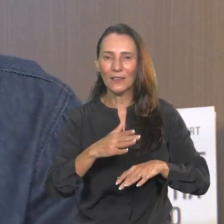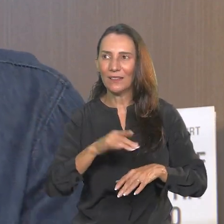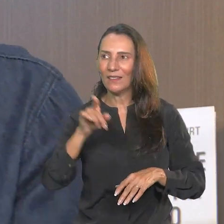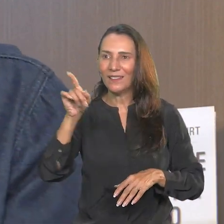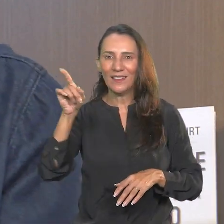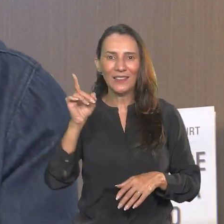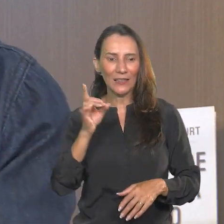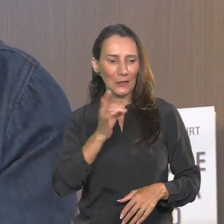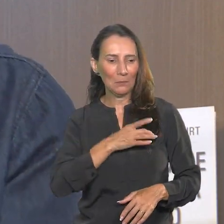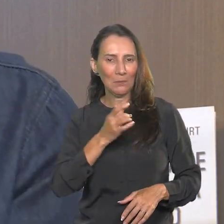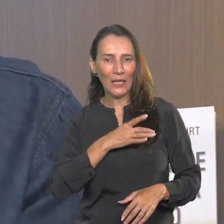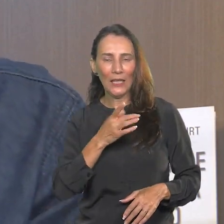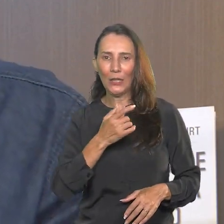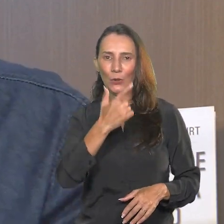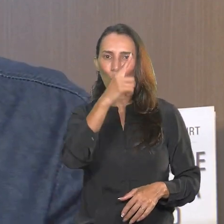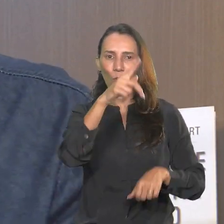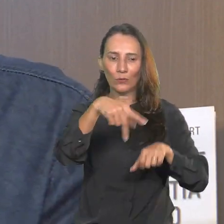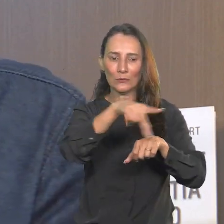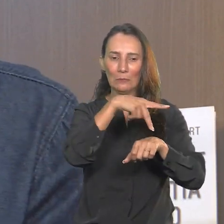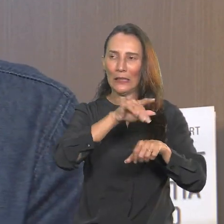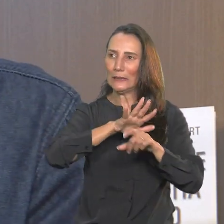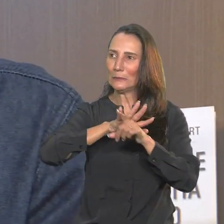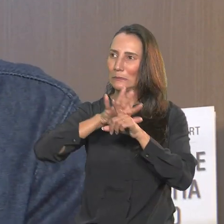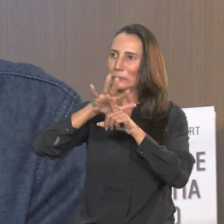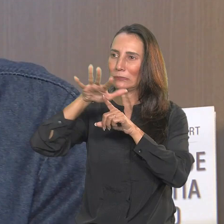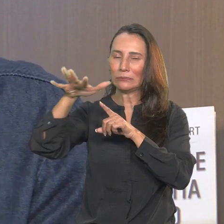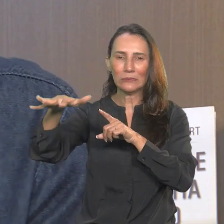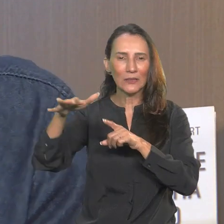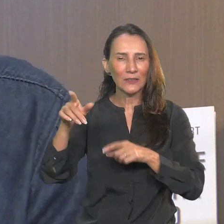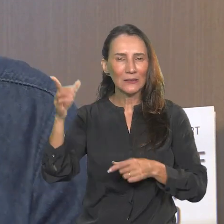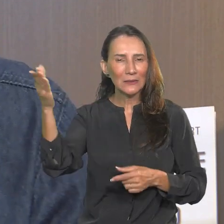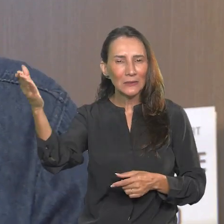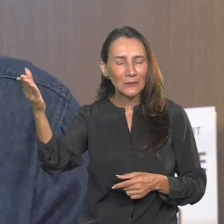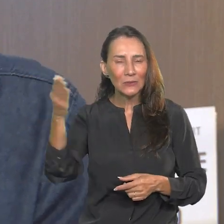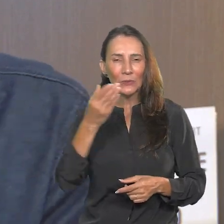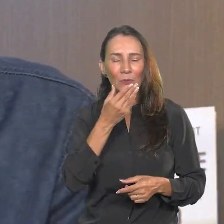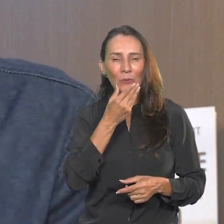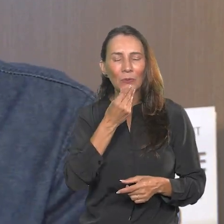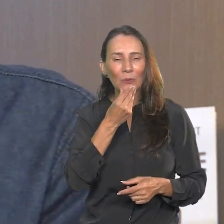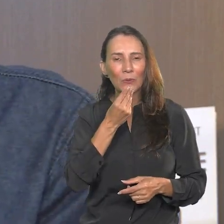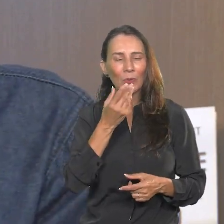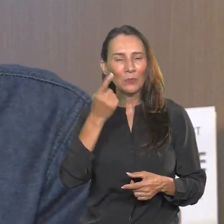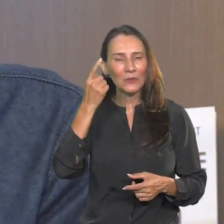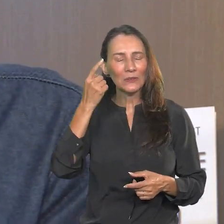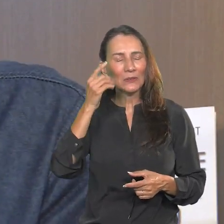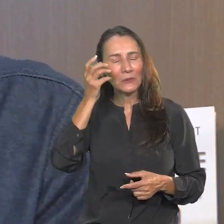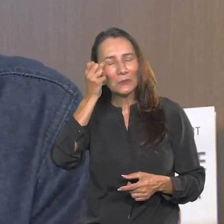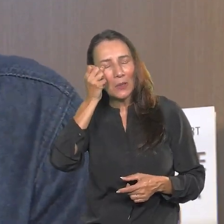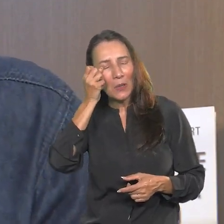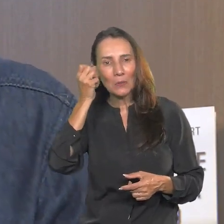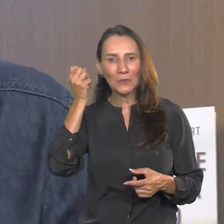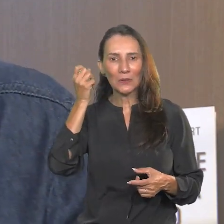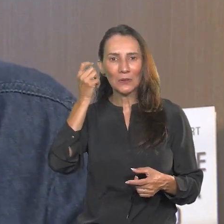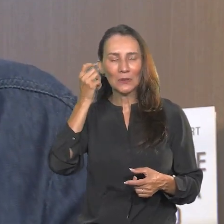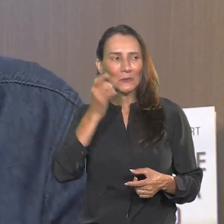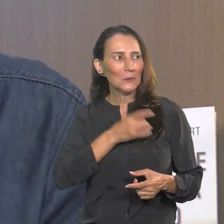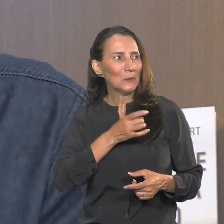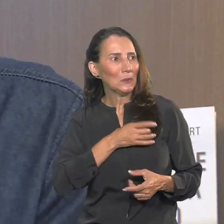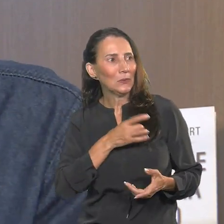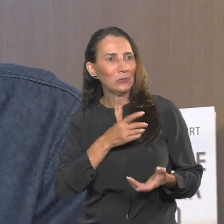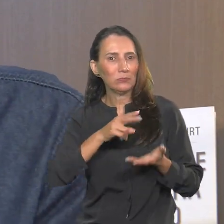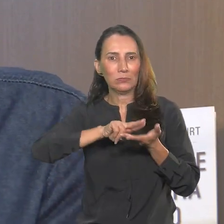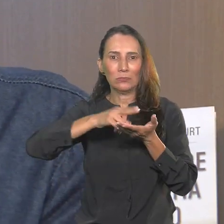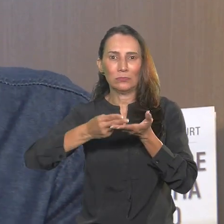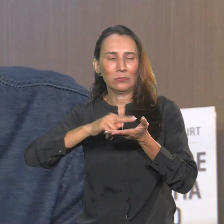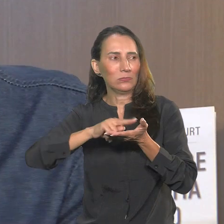de ser invadido por outros países, pelo complô. Um homem que dorme pensando sob o domínio do medo, não